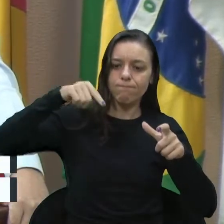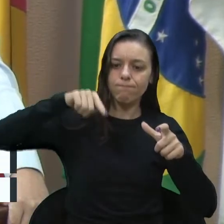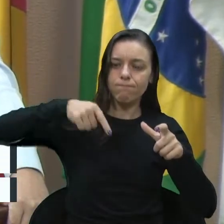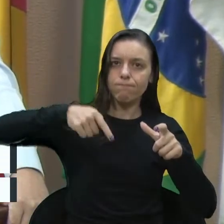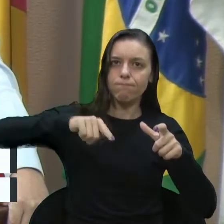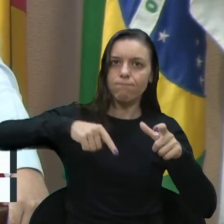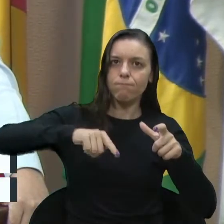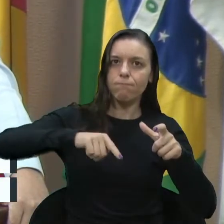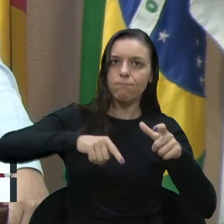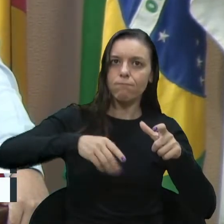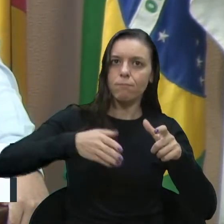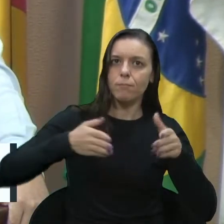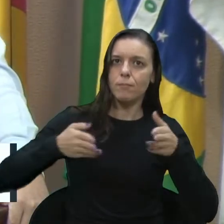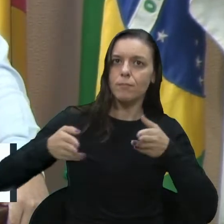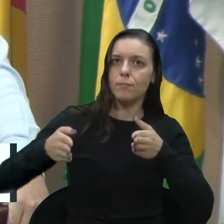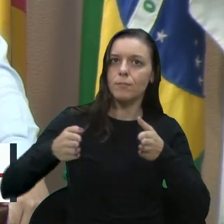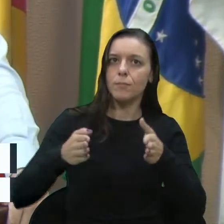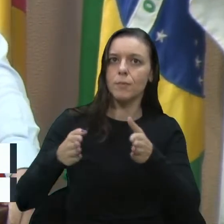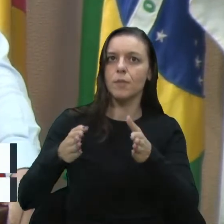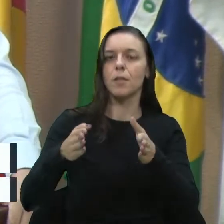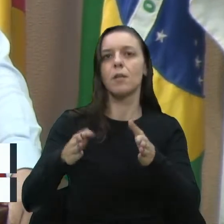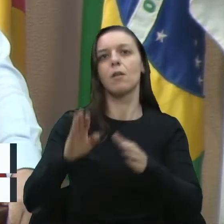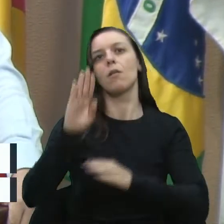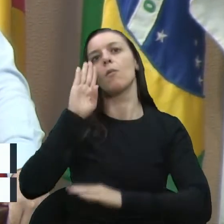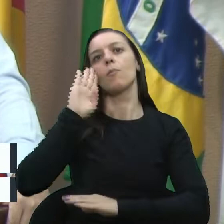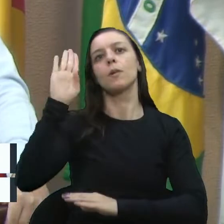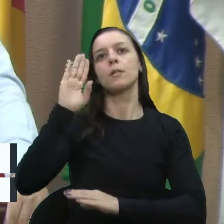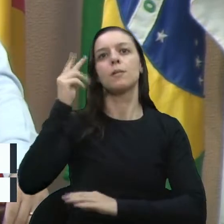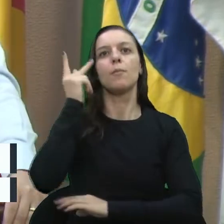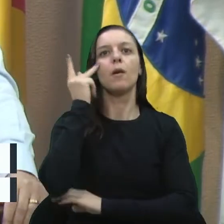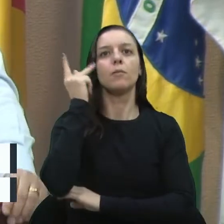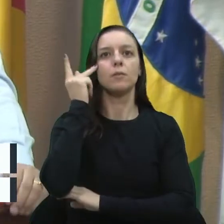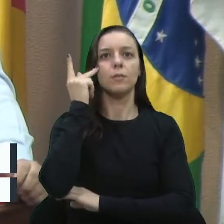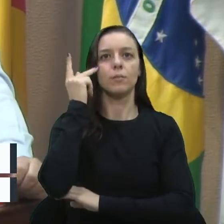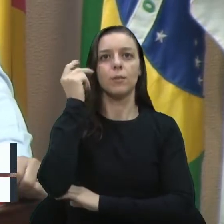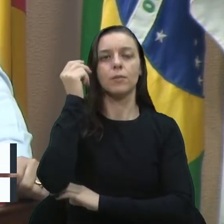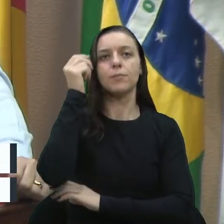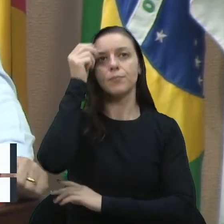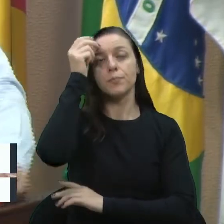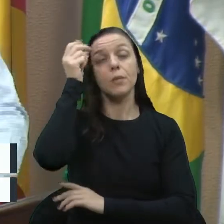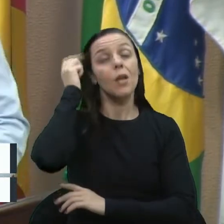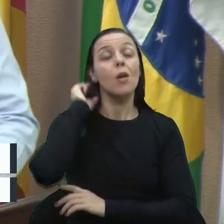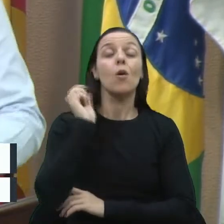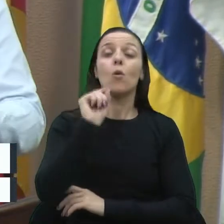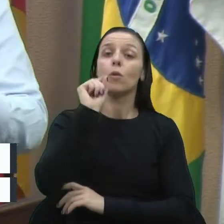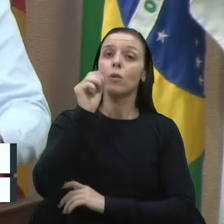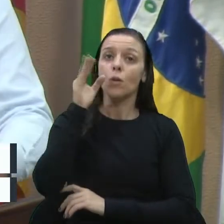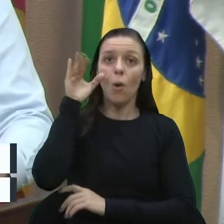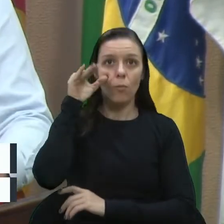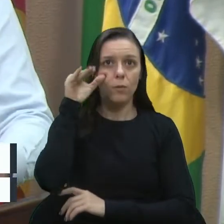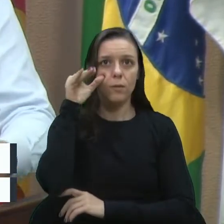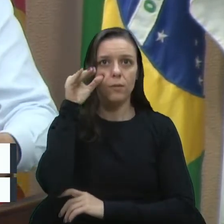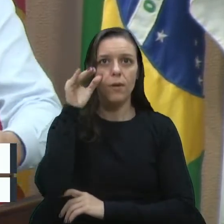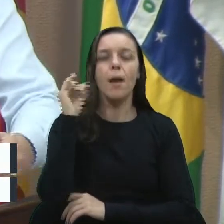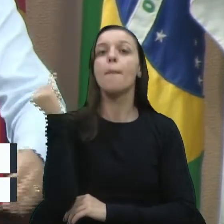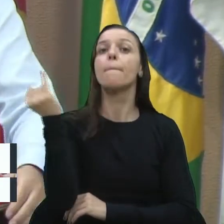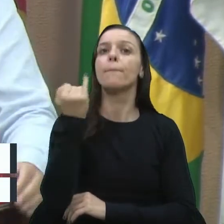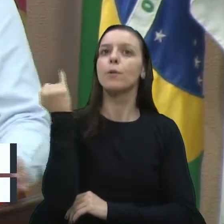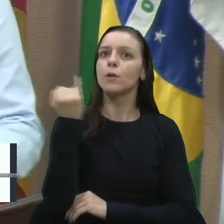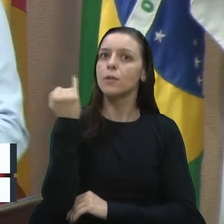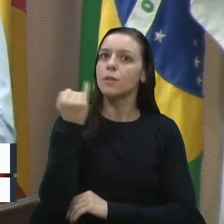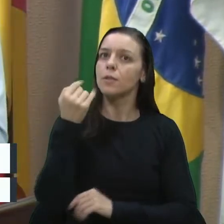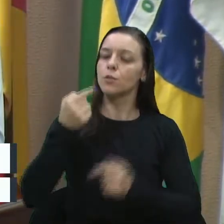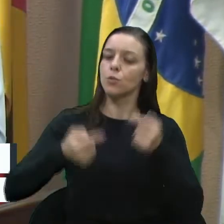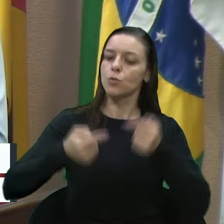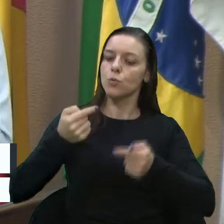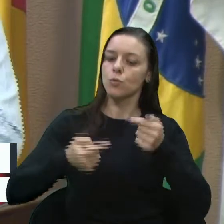naquela via principal em São Paulo. E o que nós temos observado? Do quanto é importante a gente fazer essa discussão,